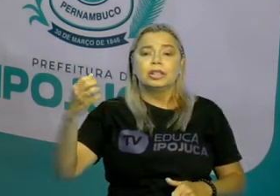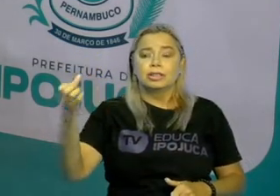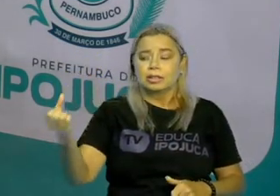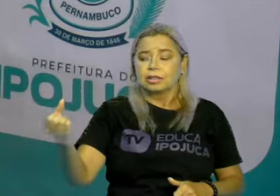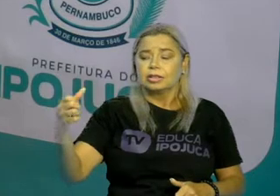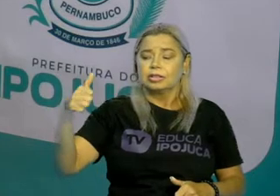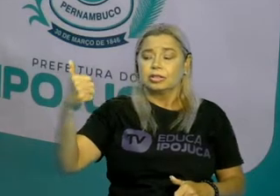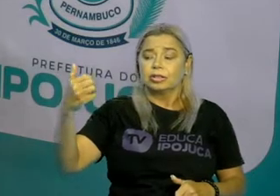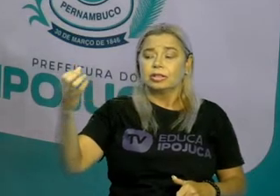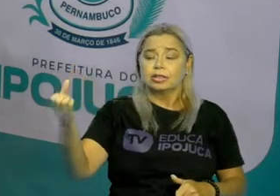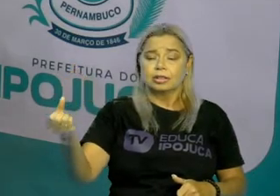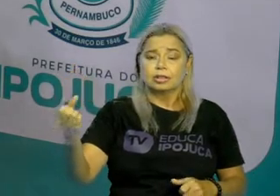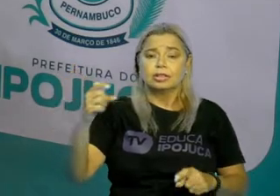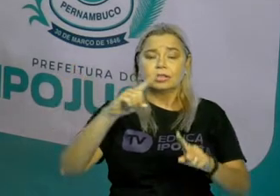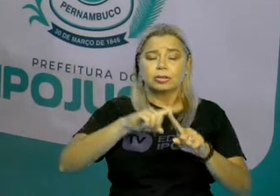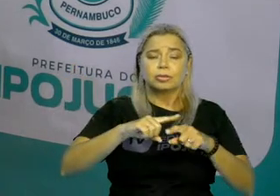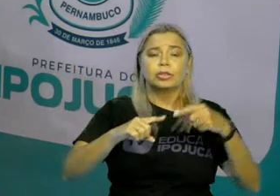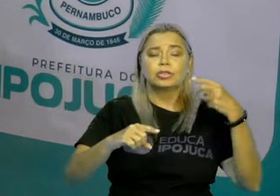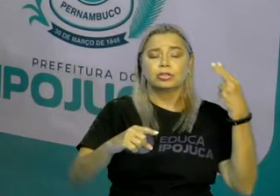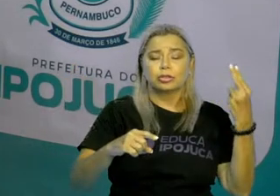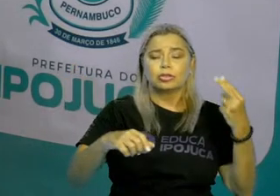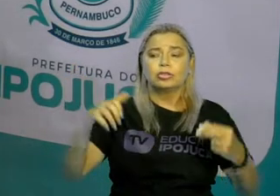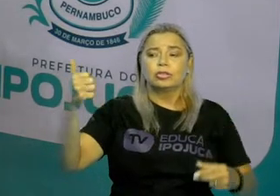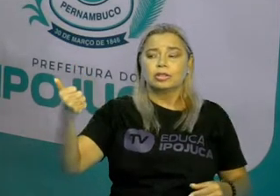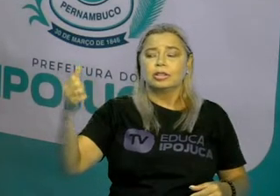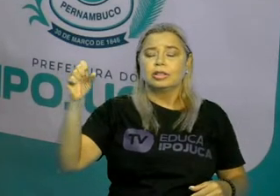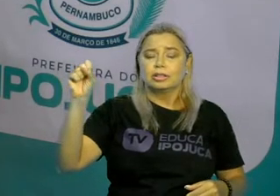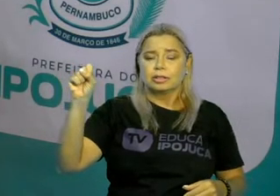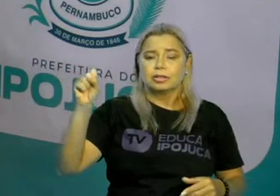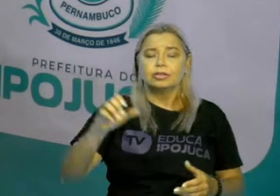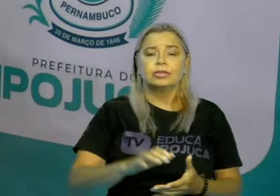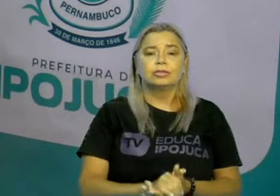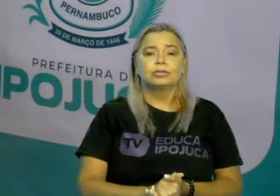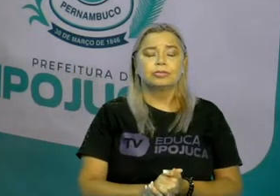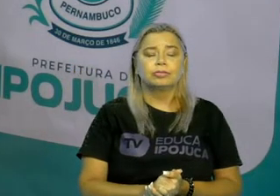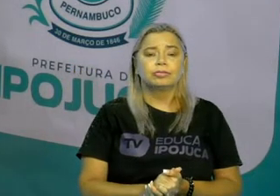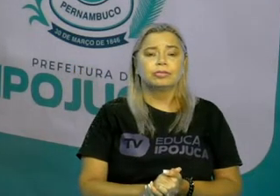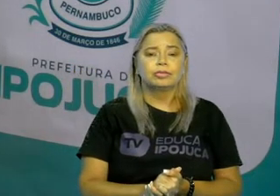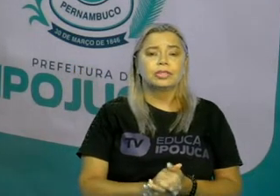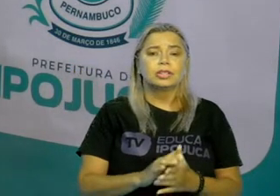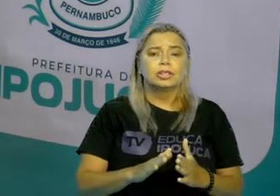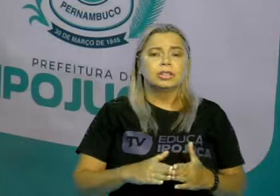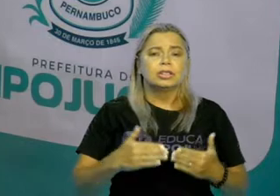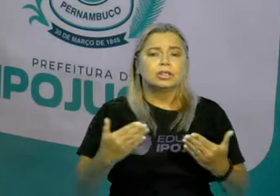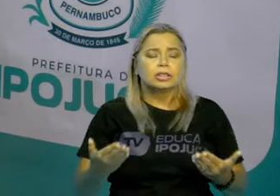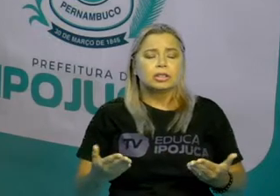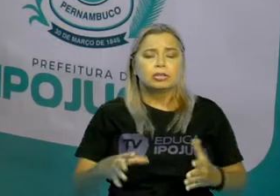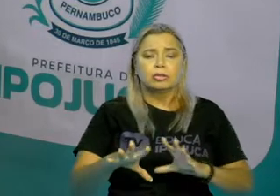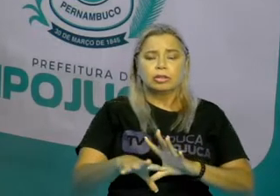2, 17, 18. Portanto, isso é